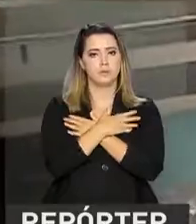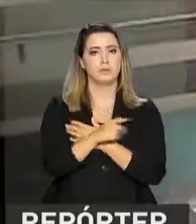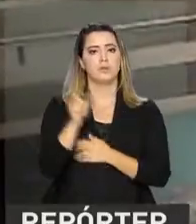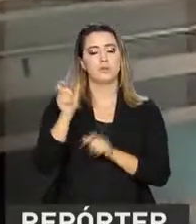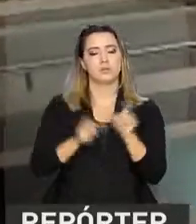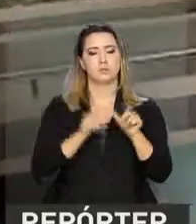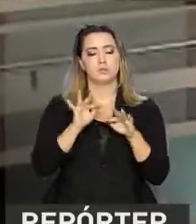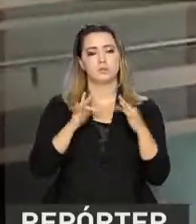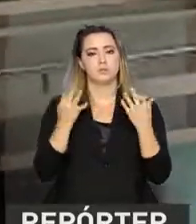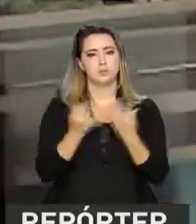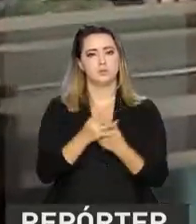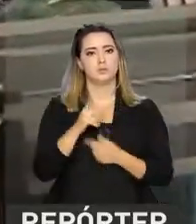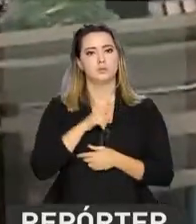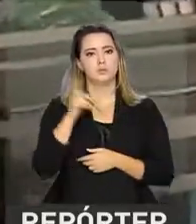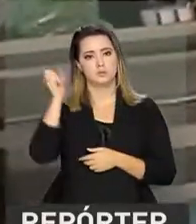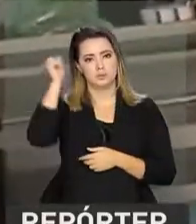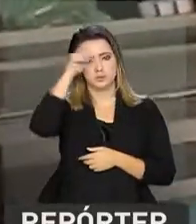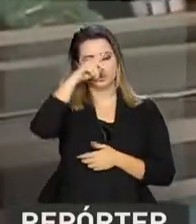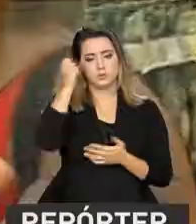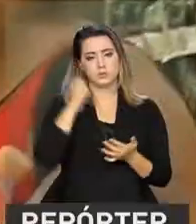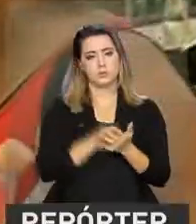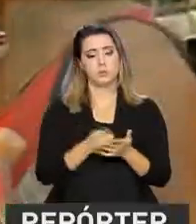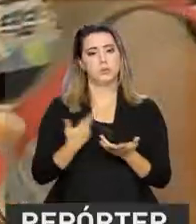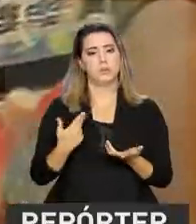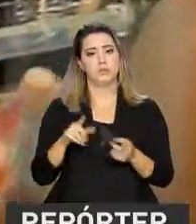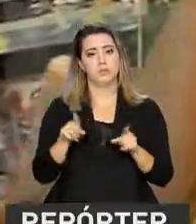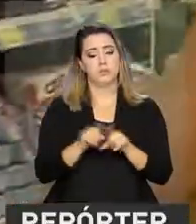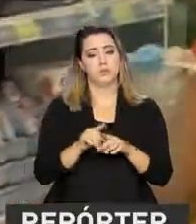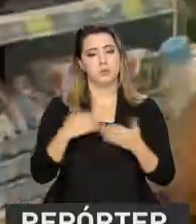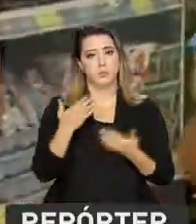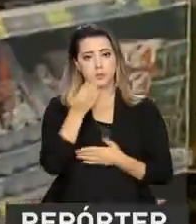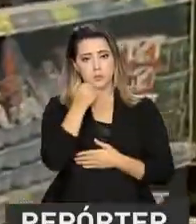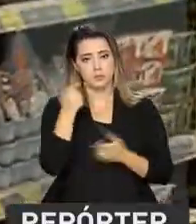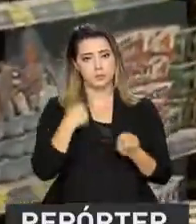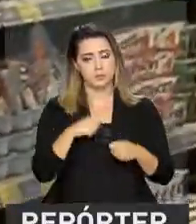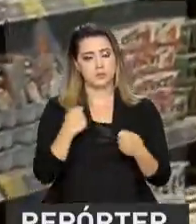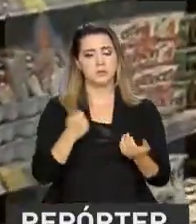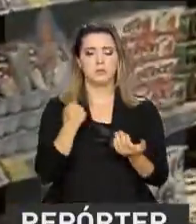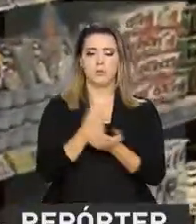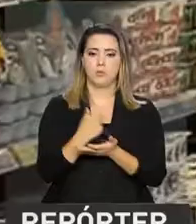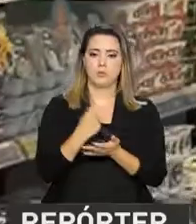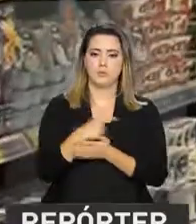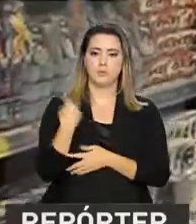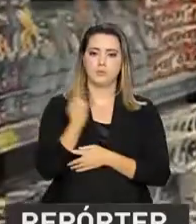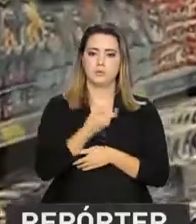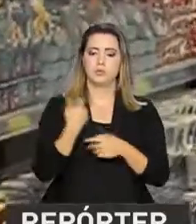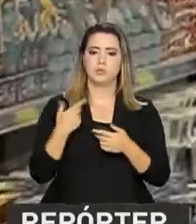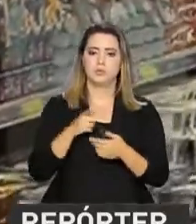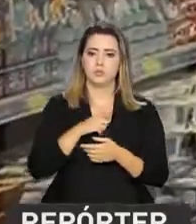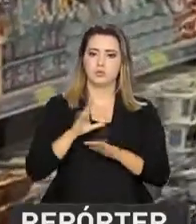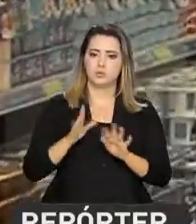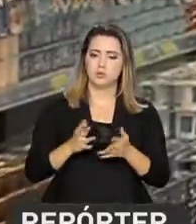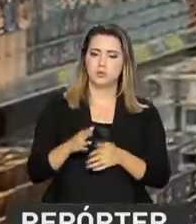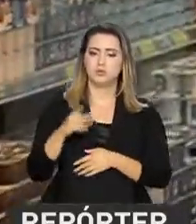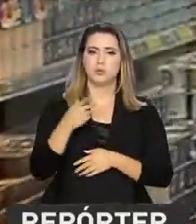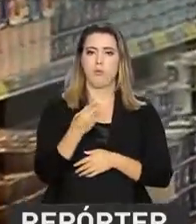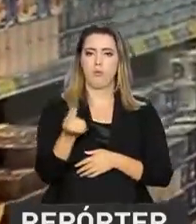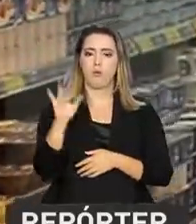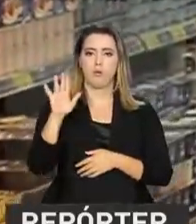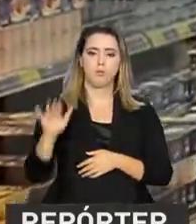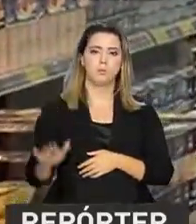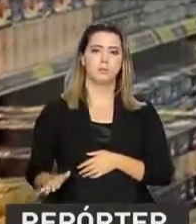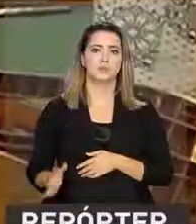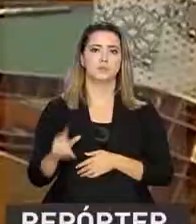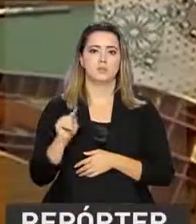alguma dificuldade aí, né, no momento de pagar suas contas. O alimento precisa ser comprado e se a gente tem pelo menos preços em queda, né,